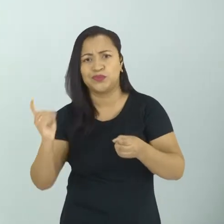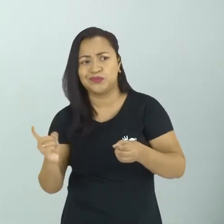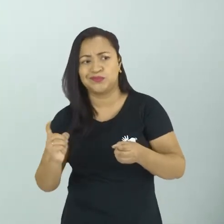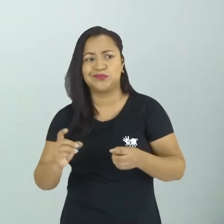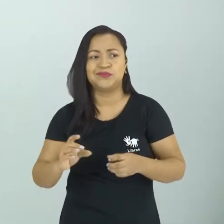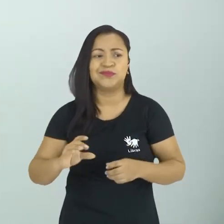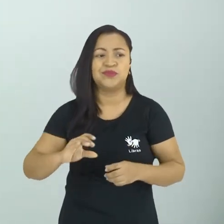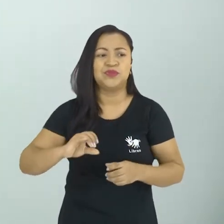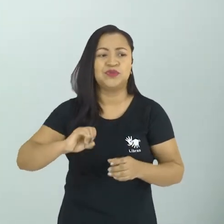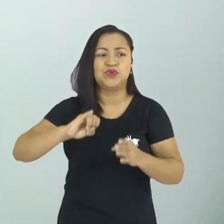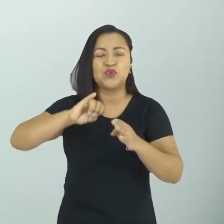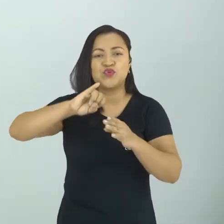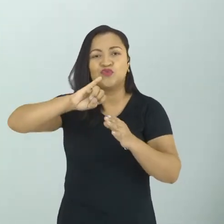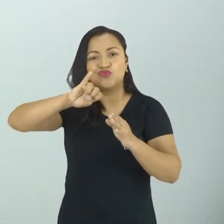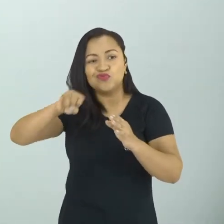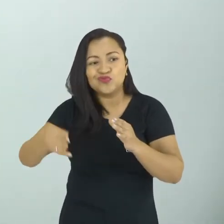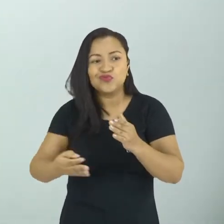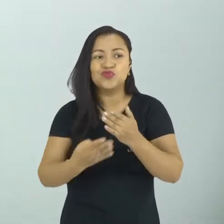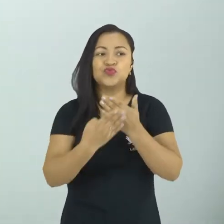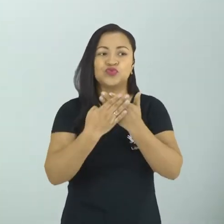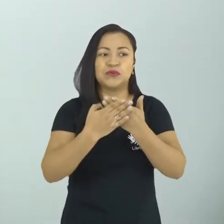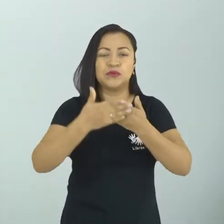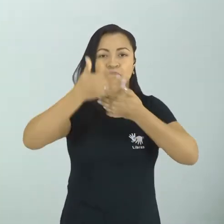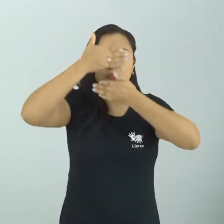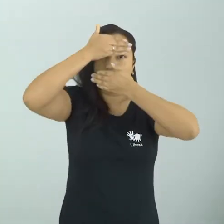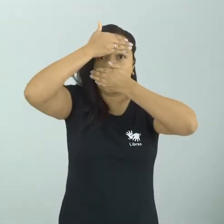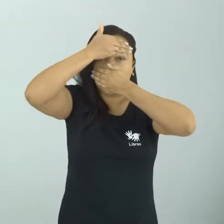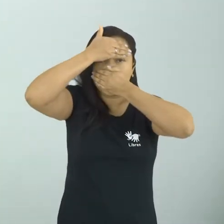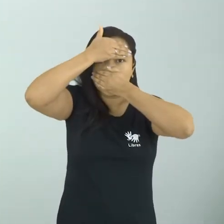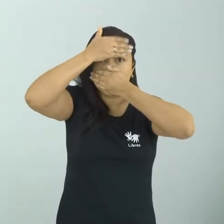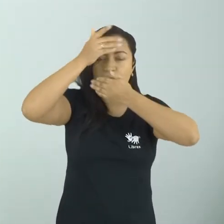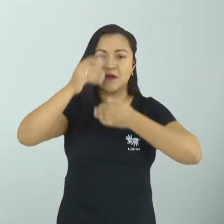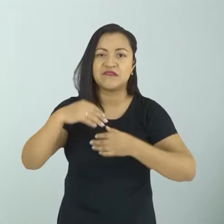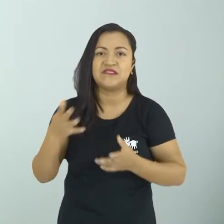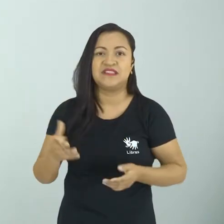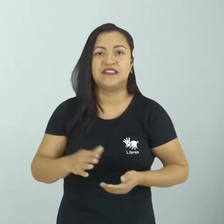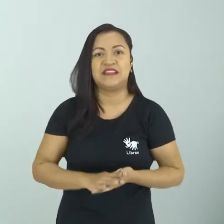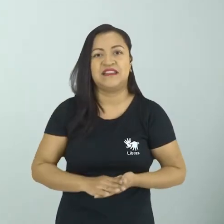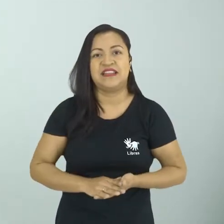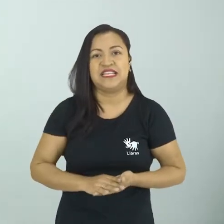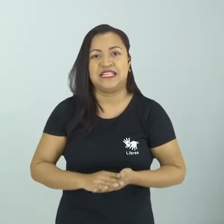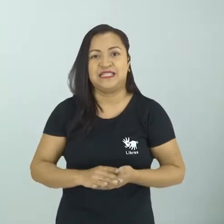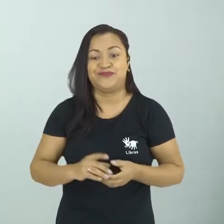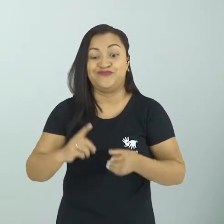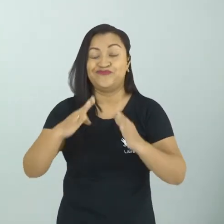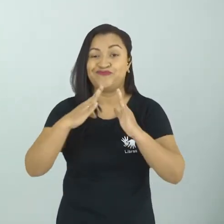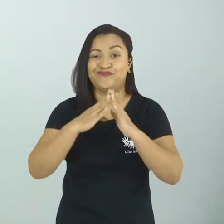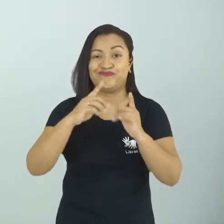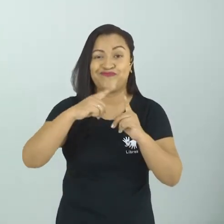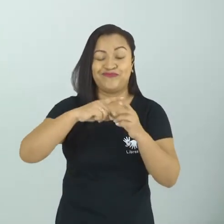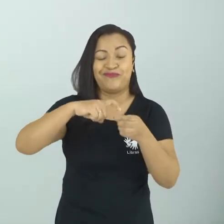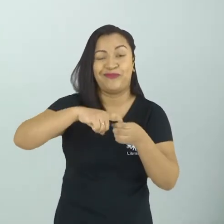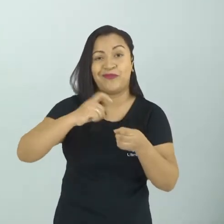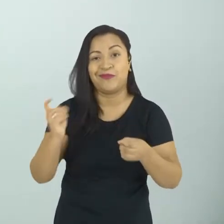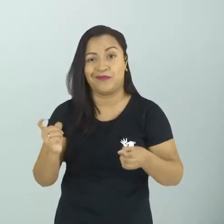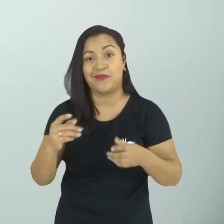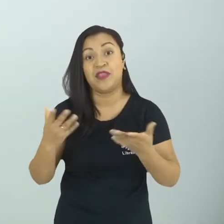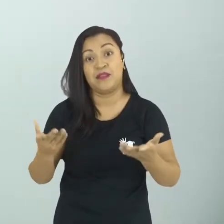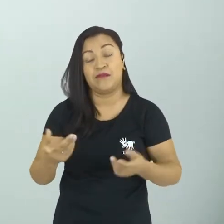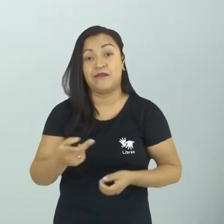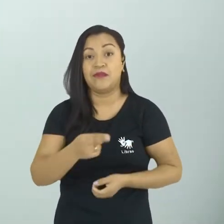muçulmanos, enfim, eles eram chamados de infiéis pelos católicos. E na Europa, naquele momento, a igreja, a religião